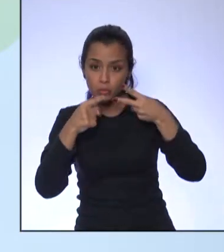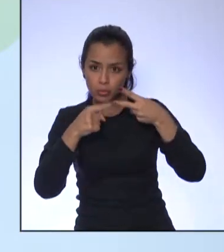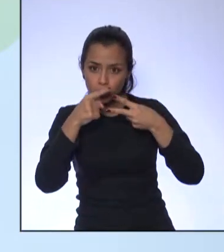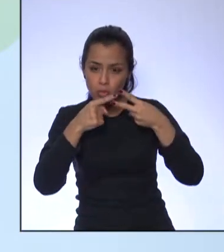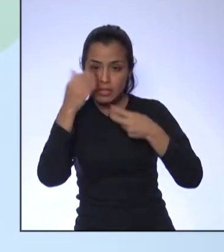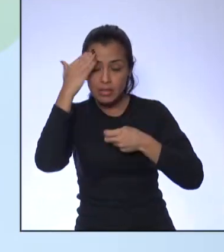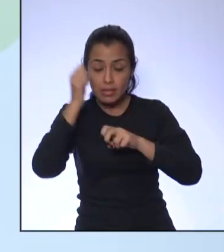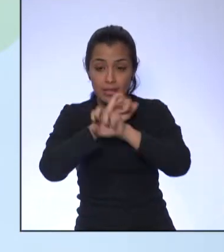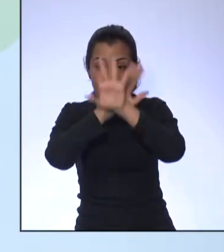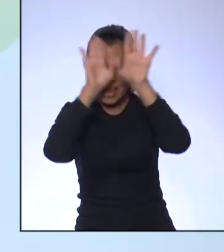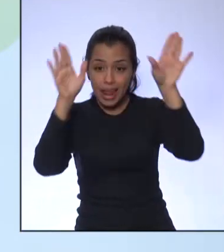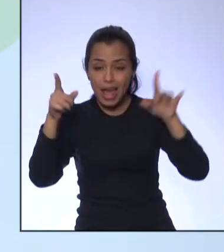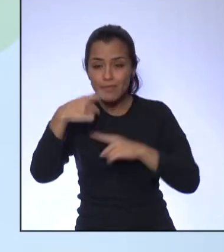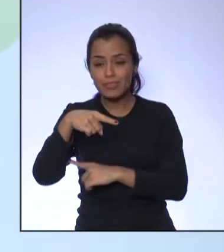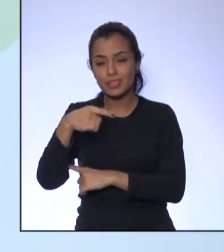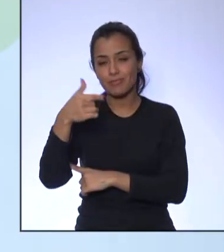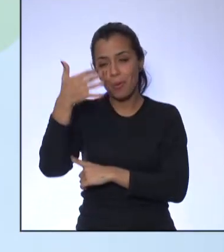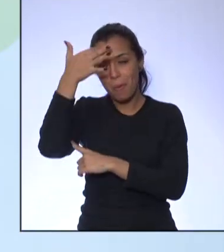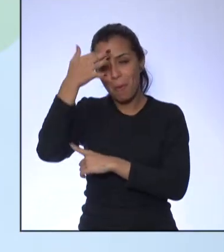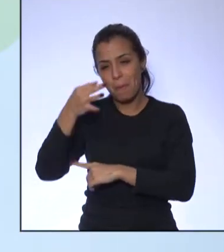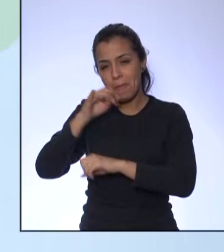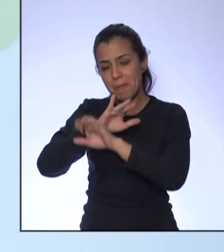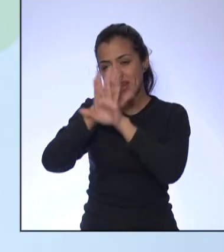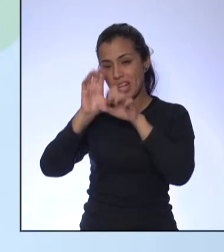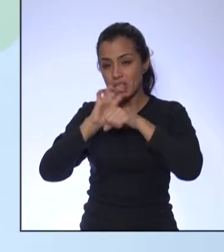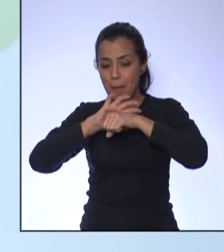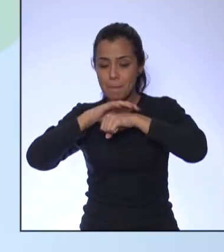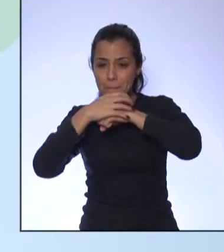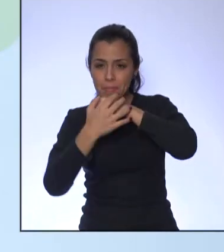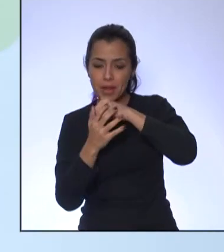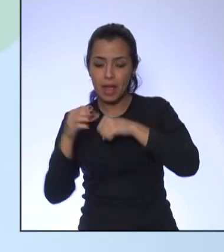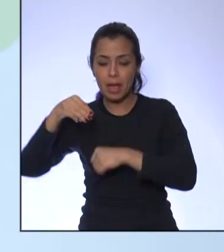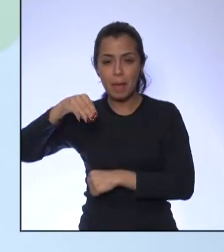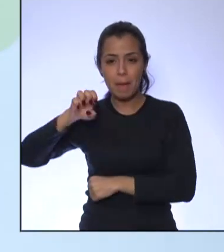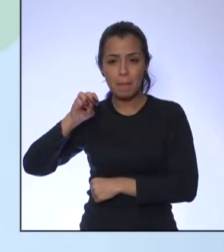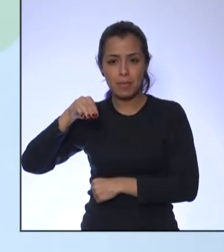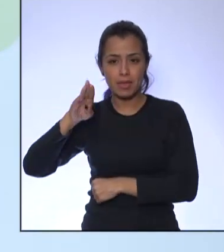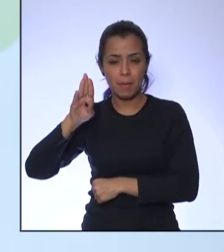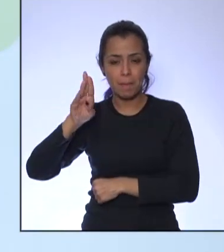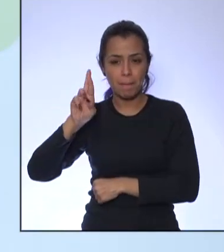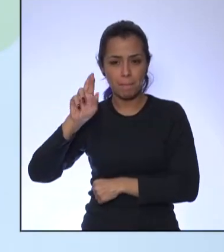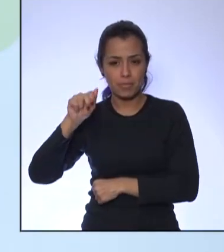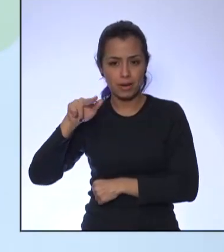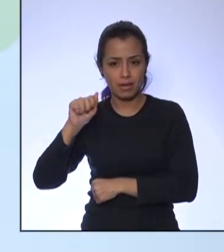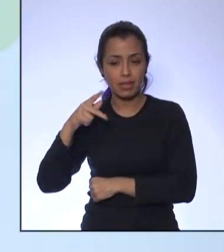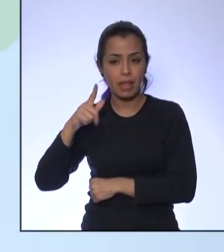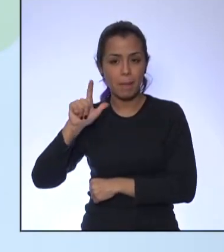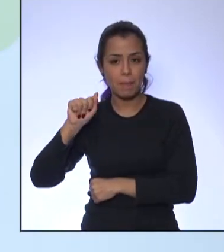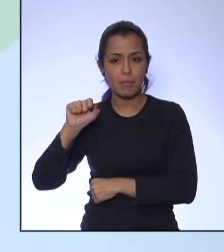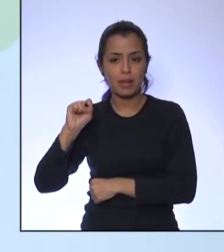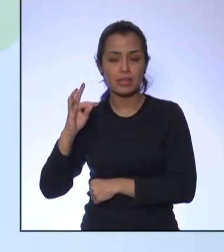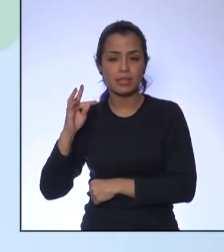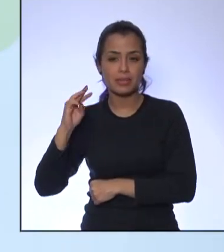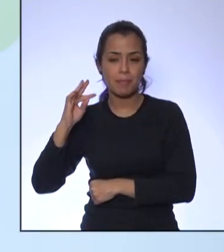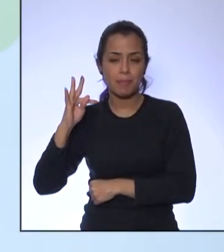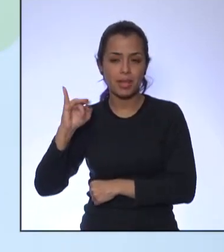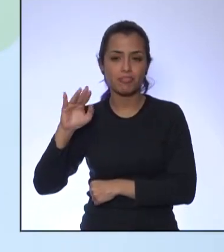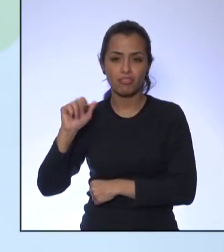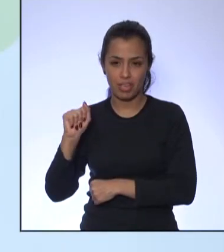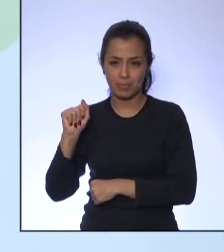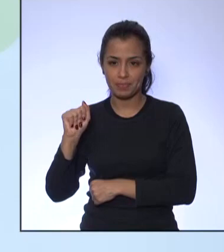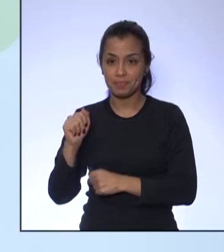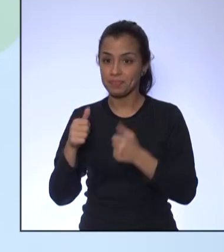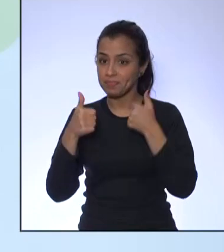de transportes que ocorrem na membrana plasmática para que a gente se mantenha vivo. Certo? Localizados, preparados